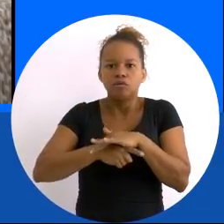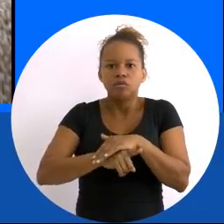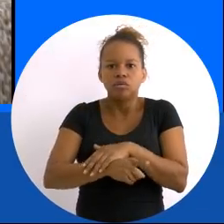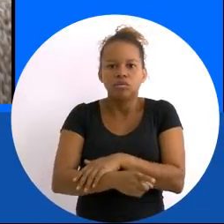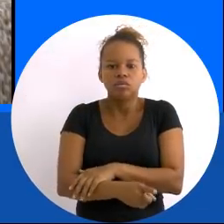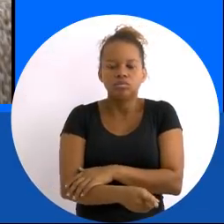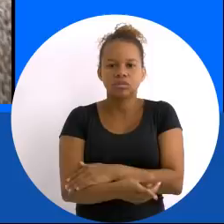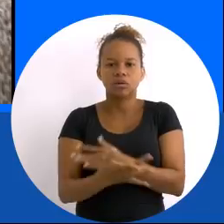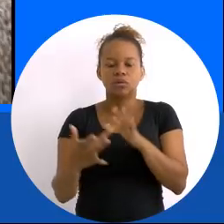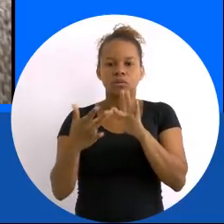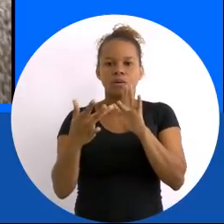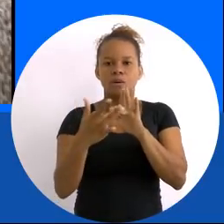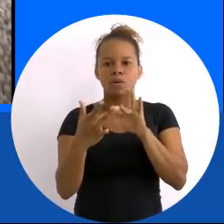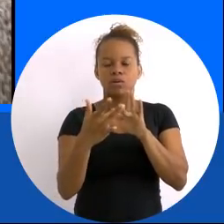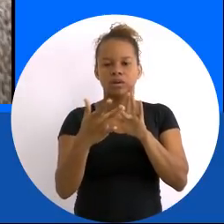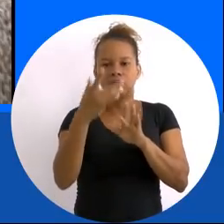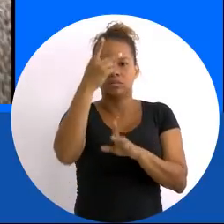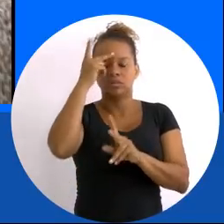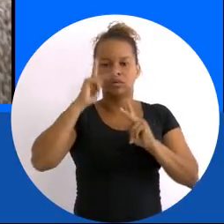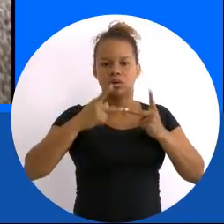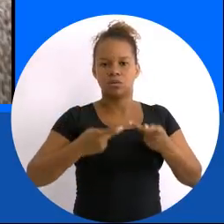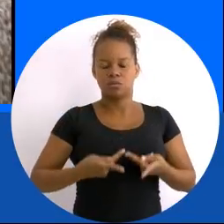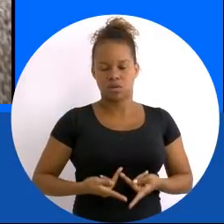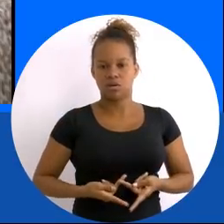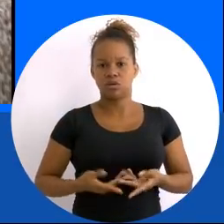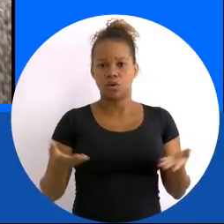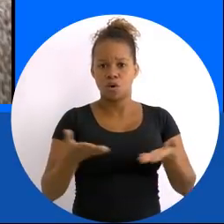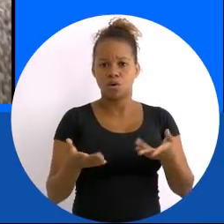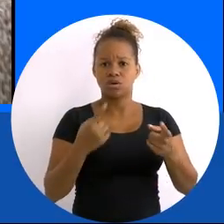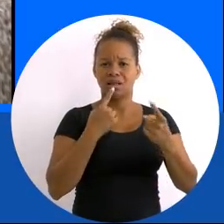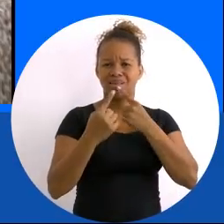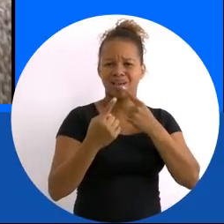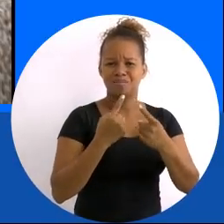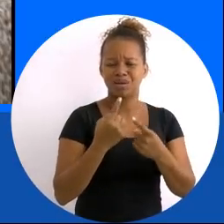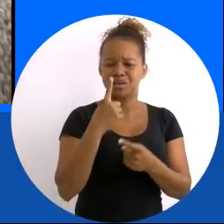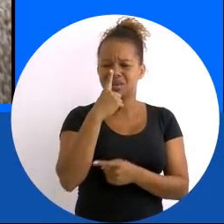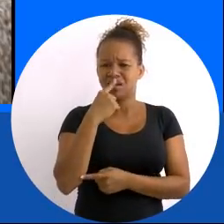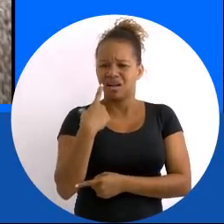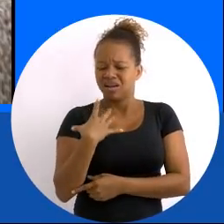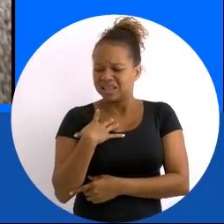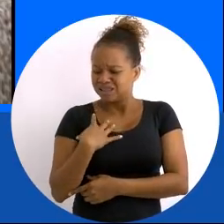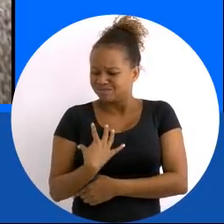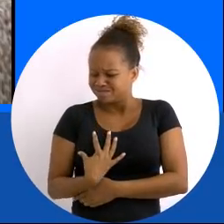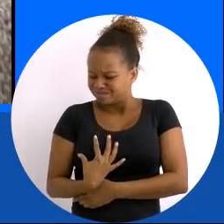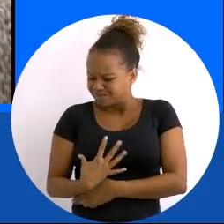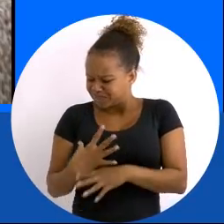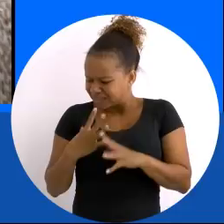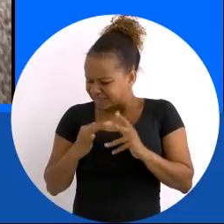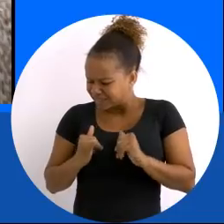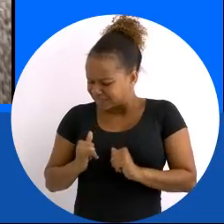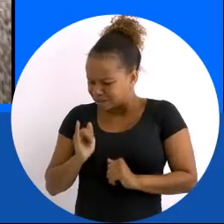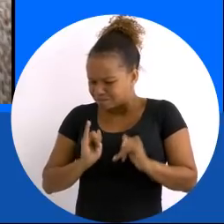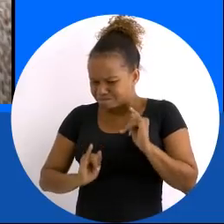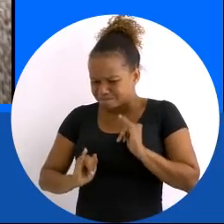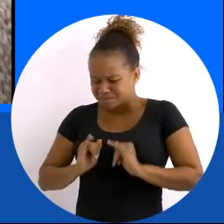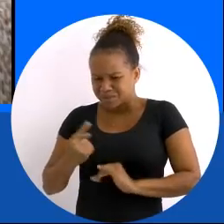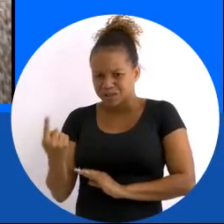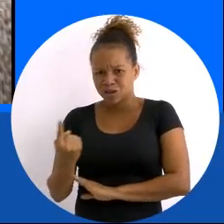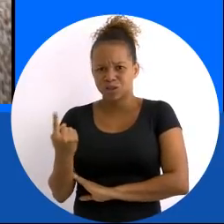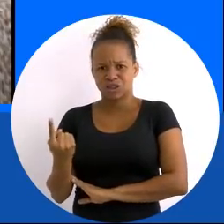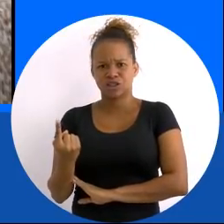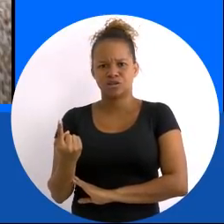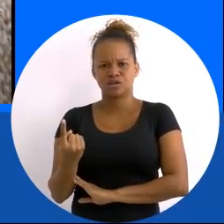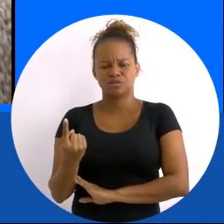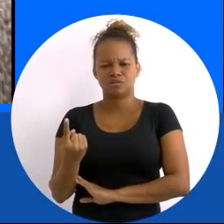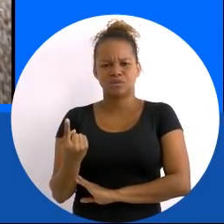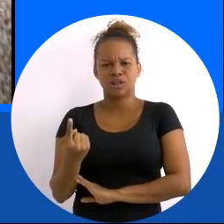nos relacionamentos. Então, a maior queixa é de vazio, é de solidão. Então, assim, é até um paradoxo,